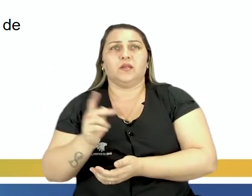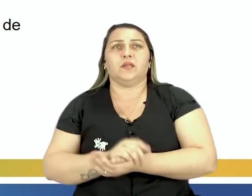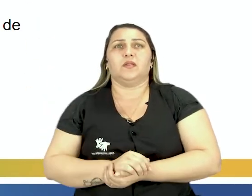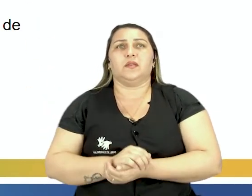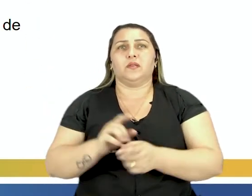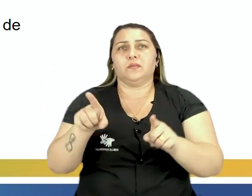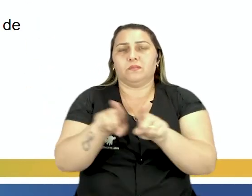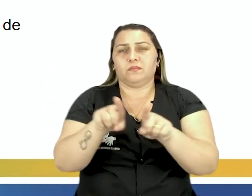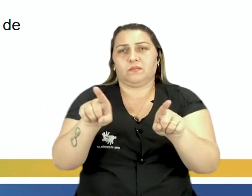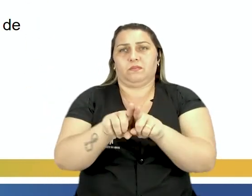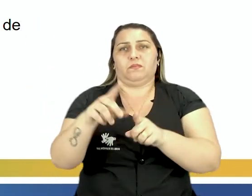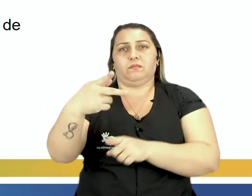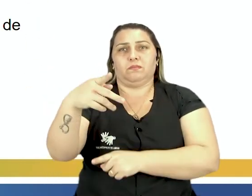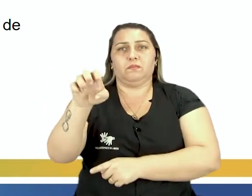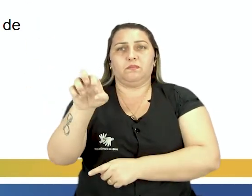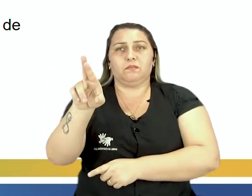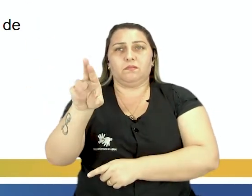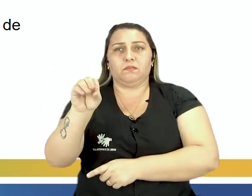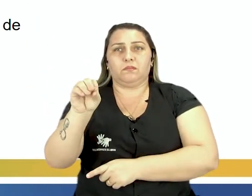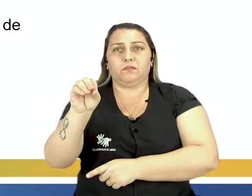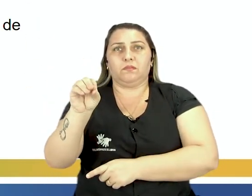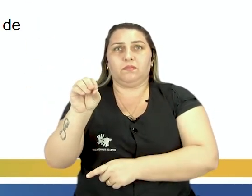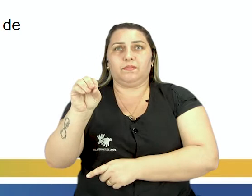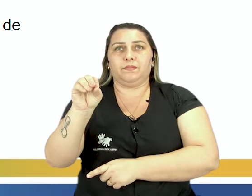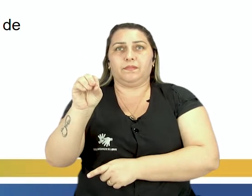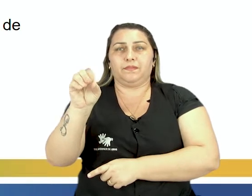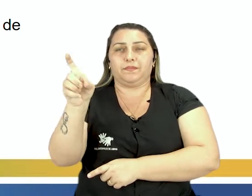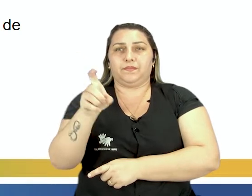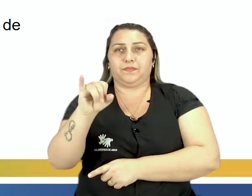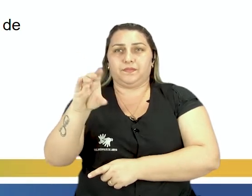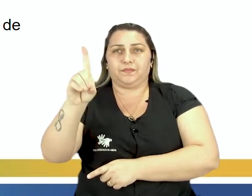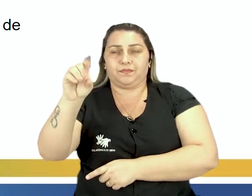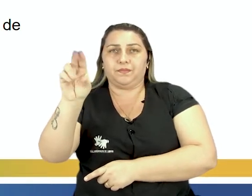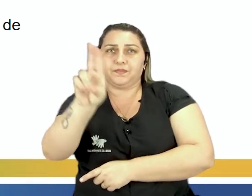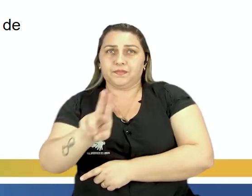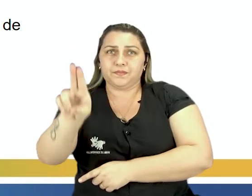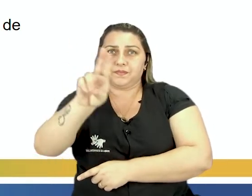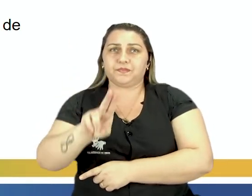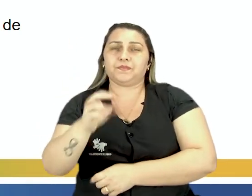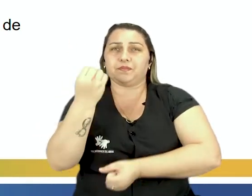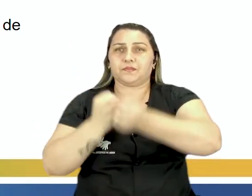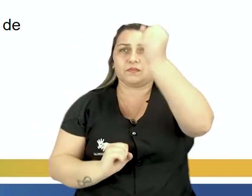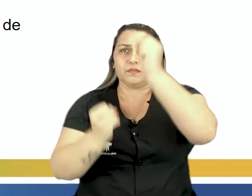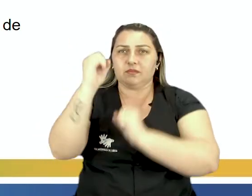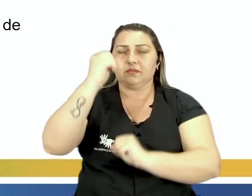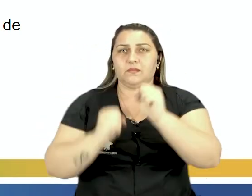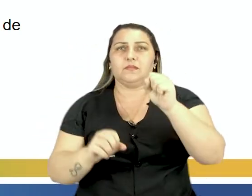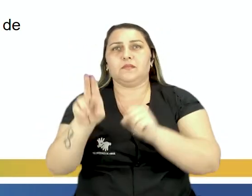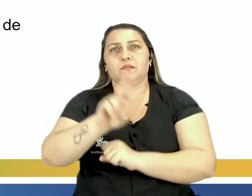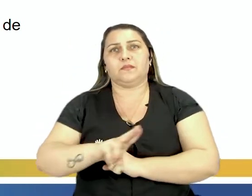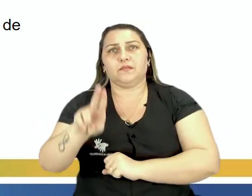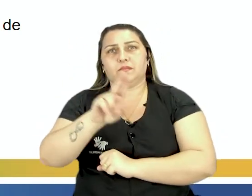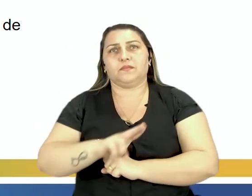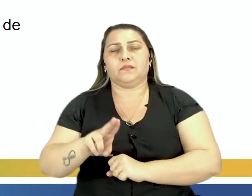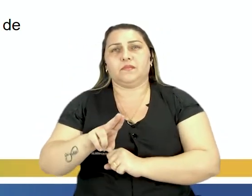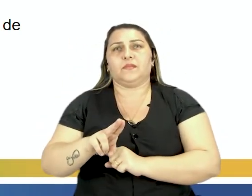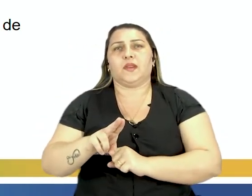hidrogênio. Ó, onde que eles são aplicados? Os peróxidos eles são utilizados nas indústrias e são usados